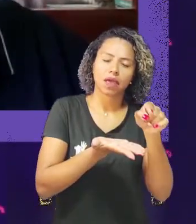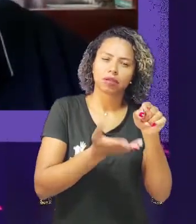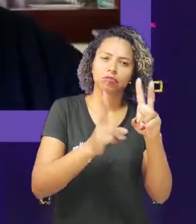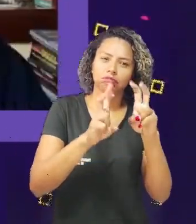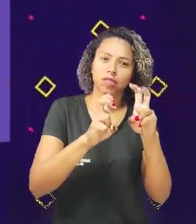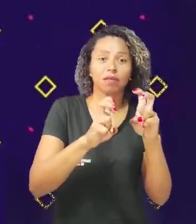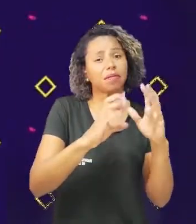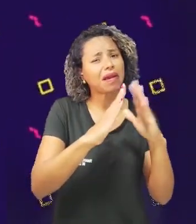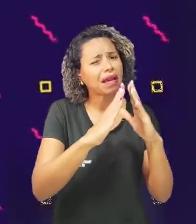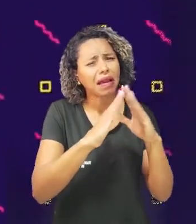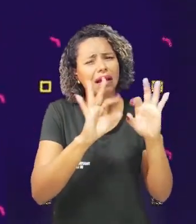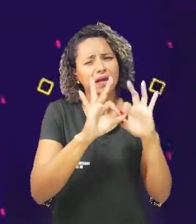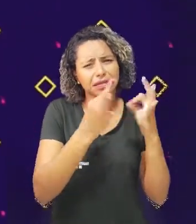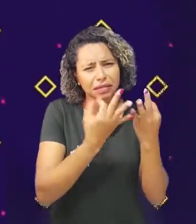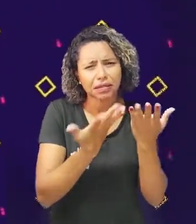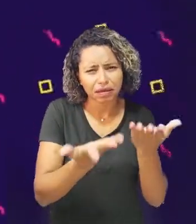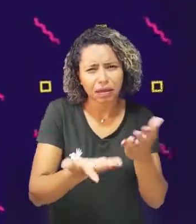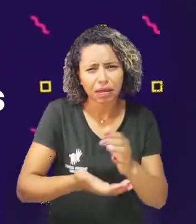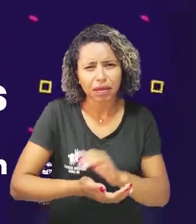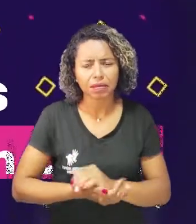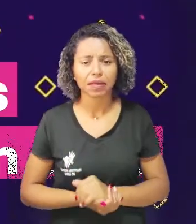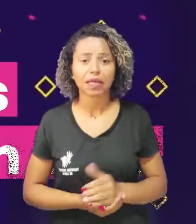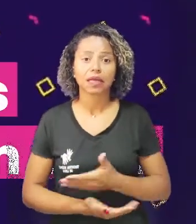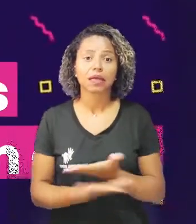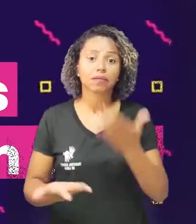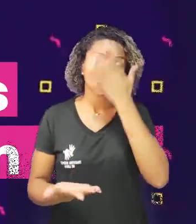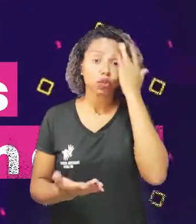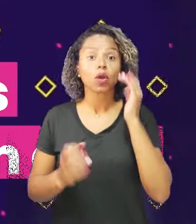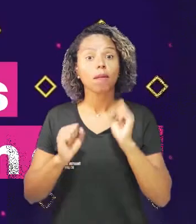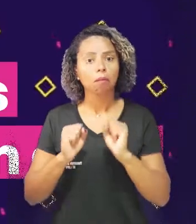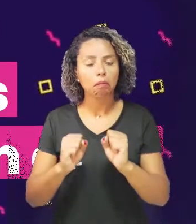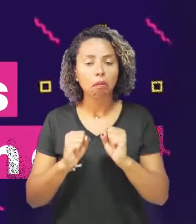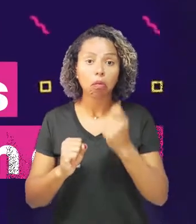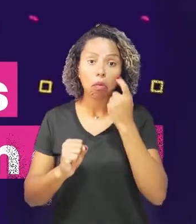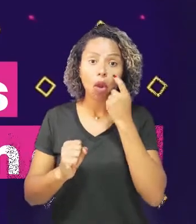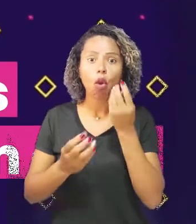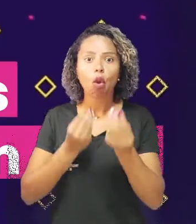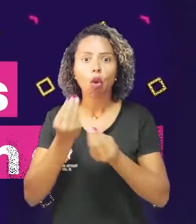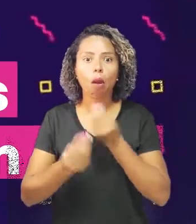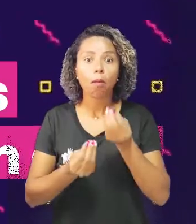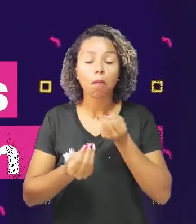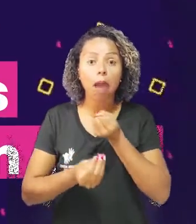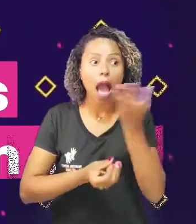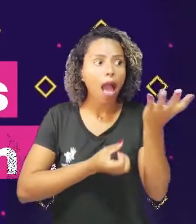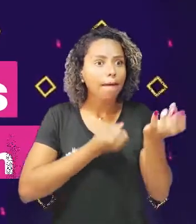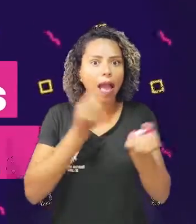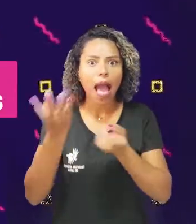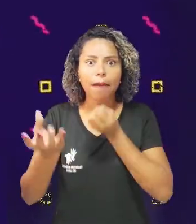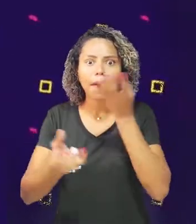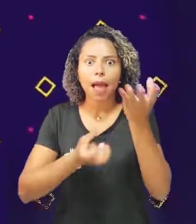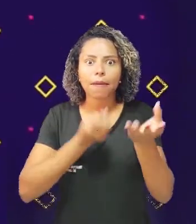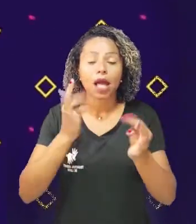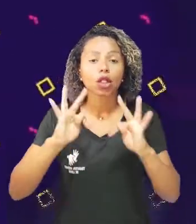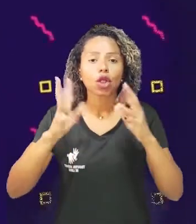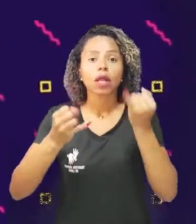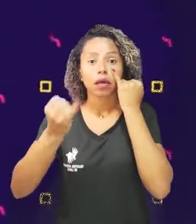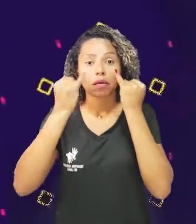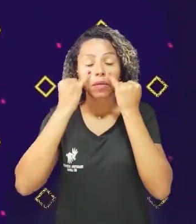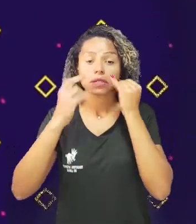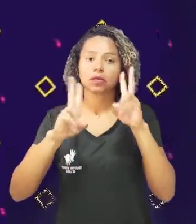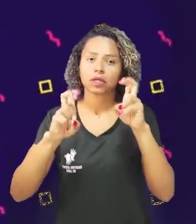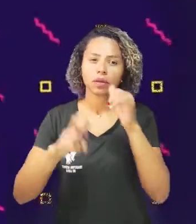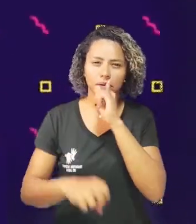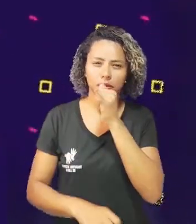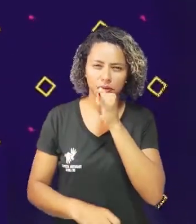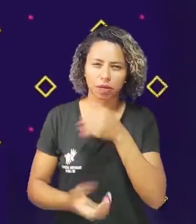levariam esse conhecimento até suas famílias, permitindo assim que ocorresse uma